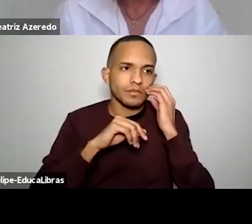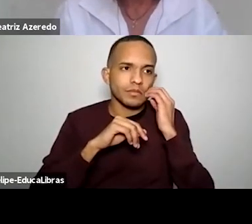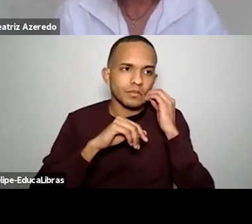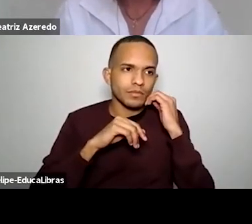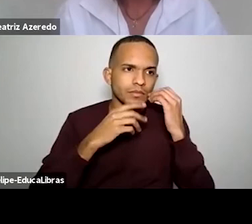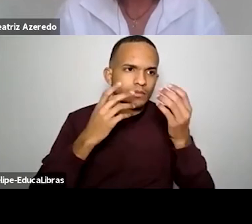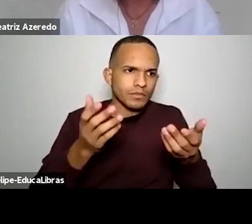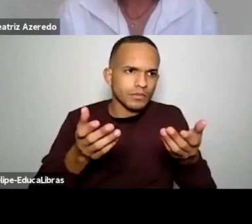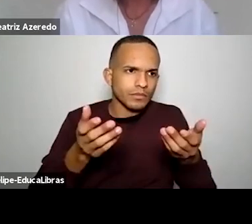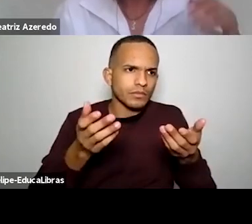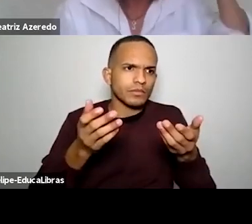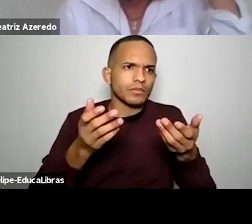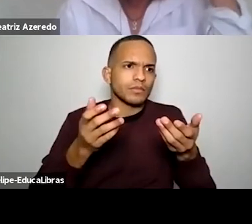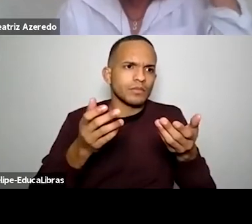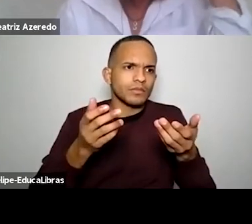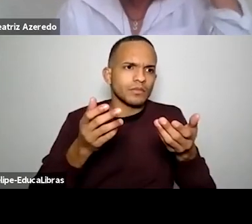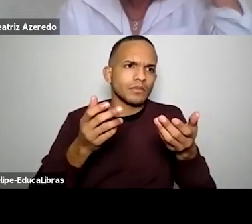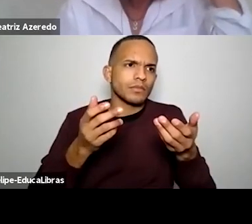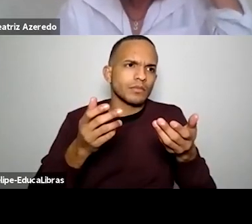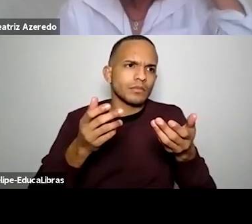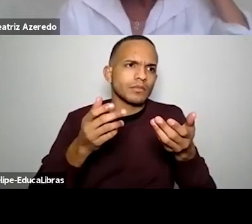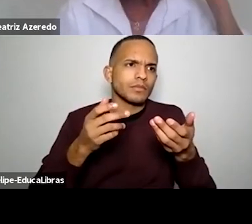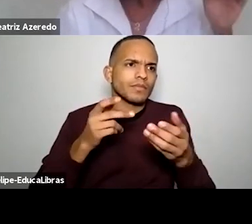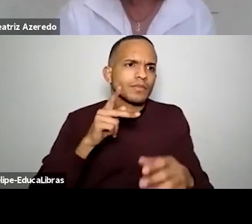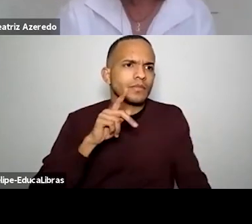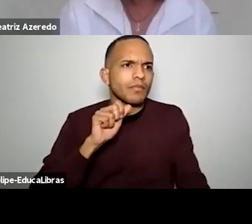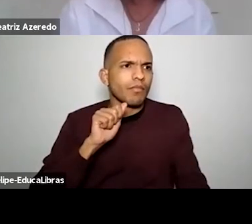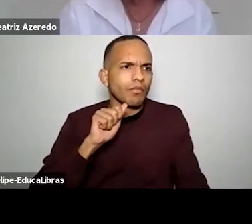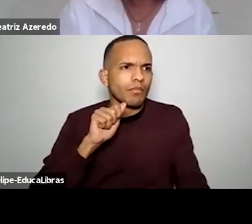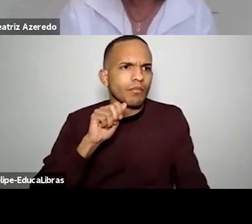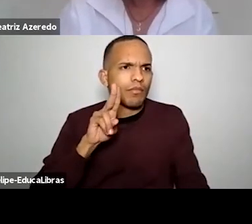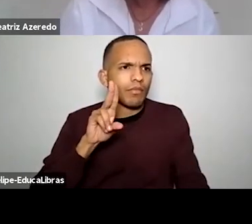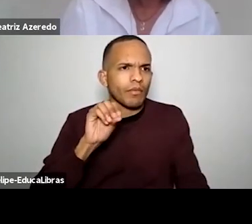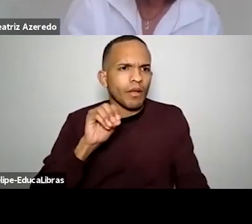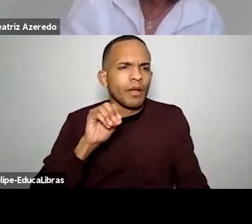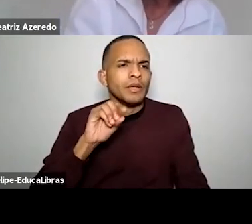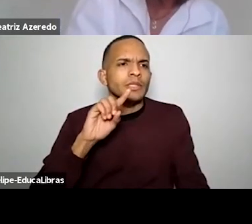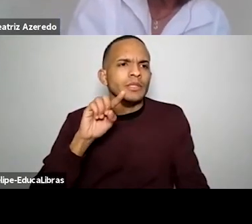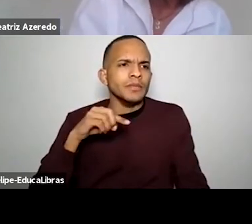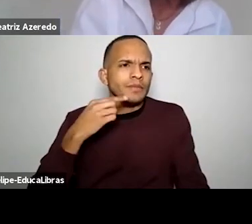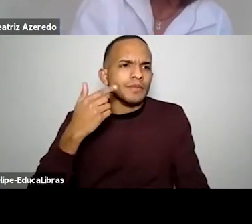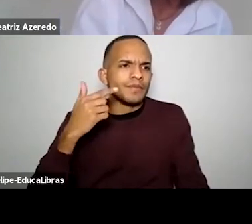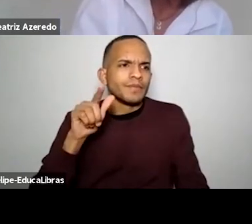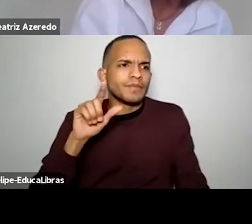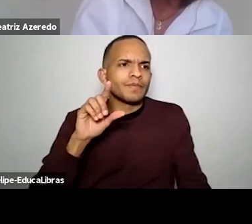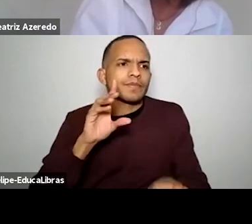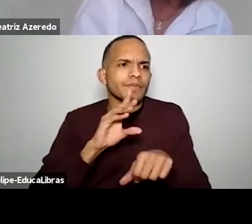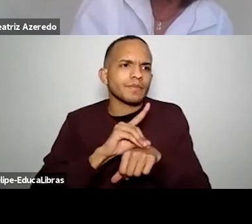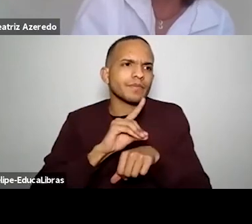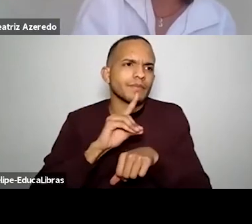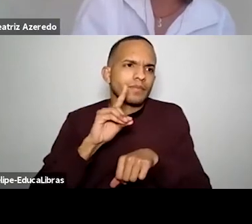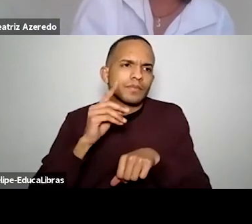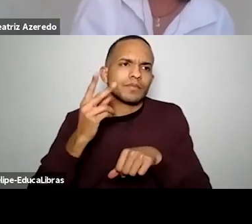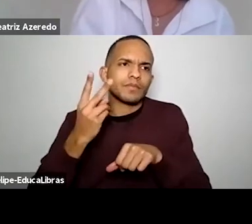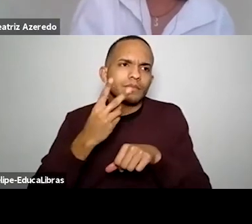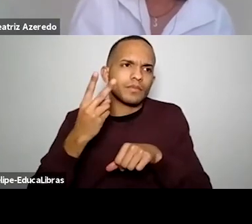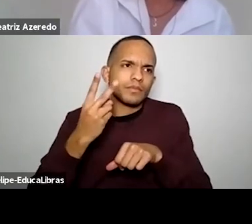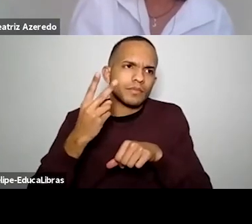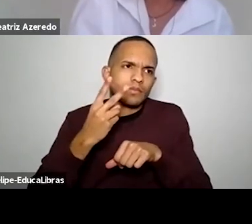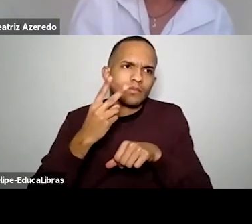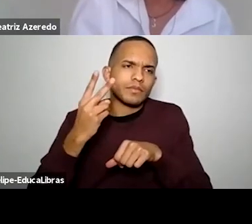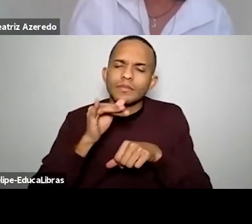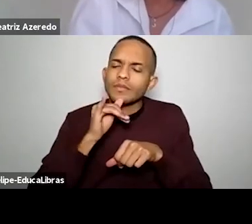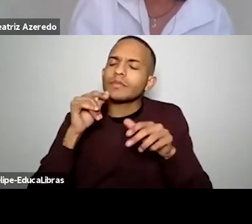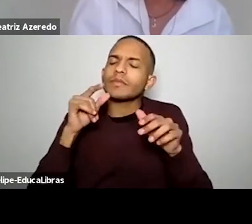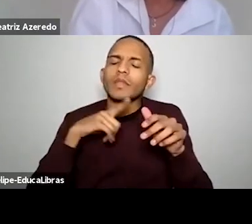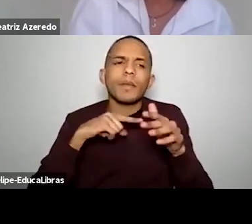Então é isso, Paula primeiro, Fabiane, e depois o João Paulo Vergueiro, diretor executivo ABCR, os dois têm perguntas e